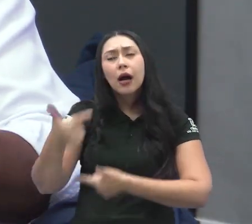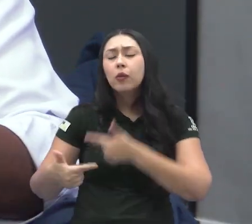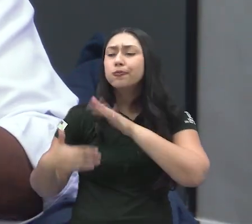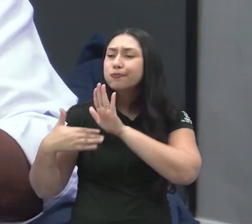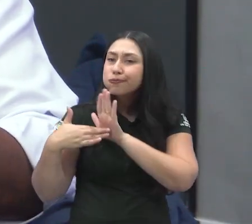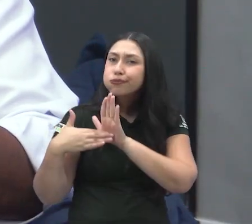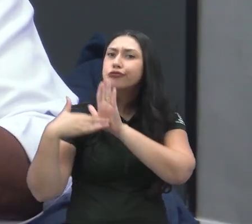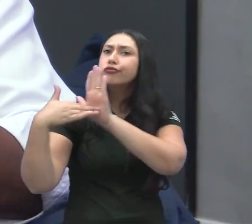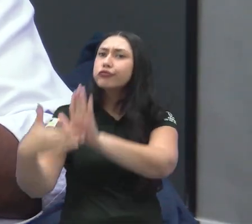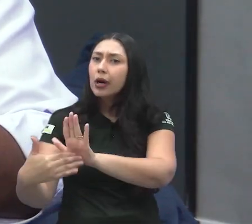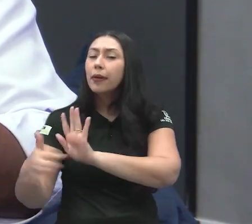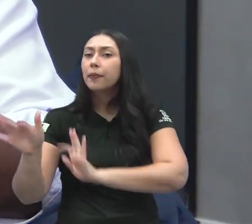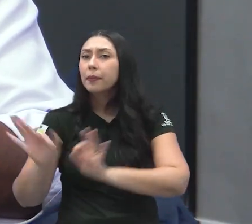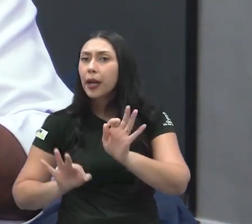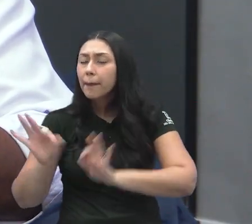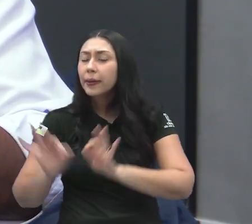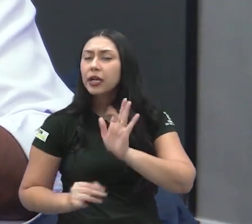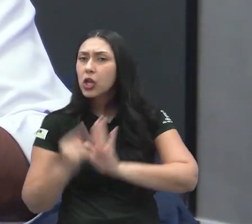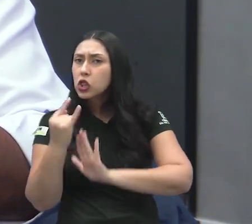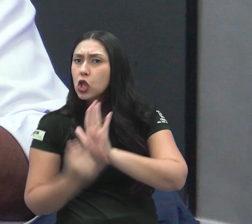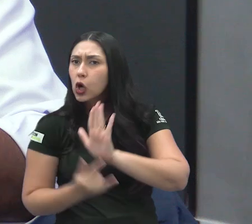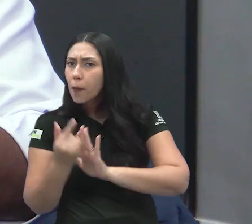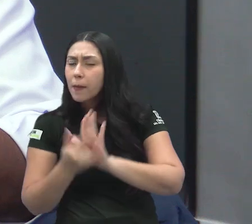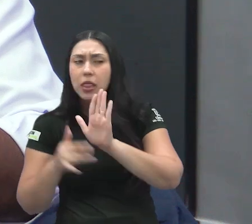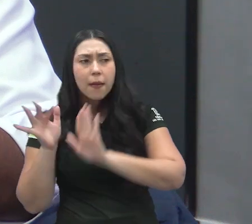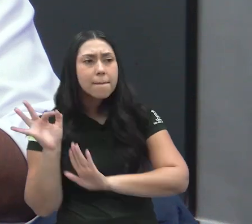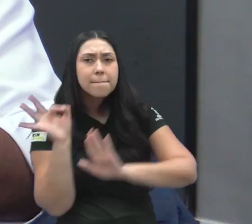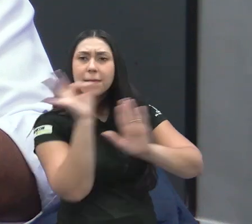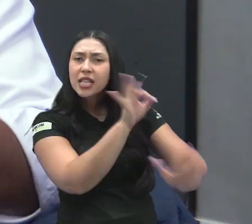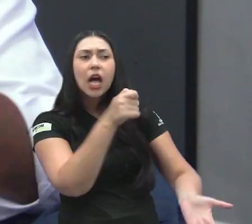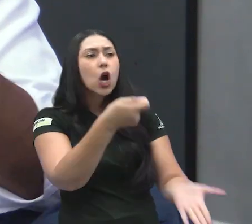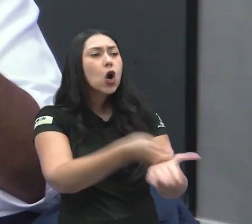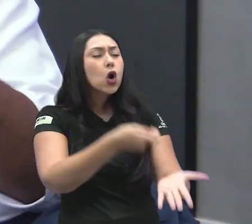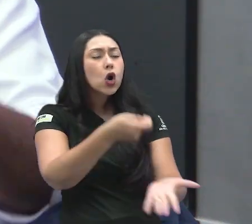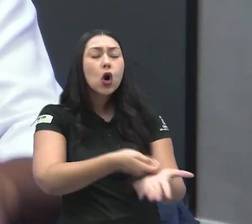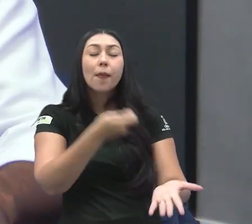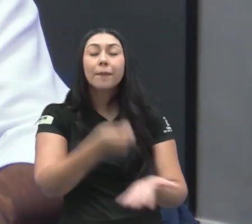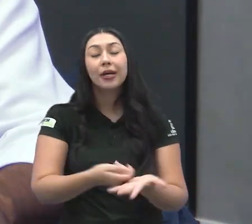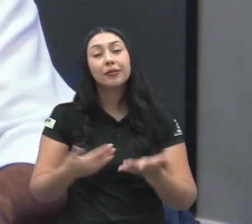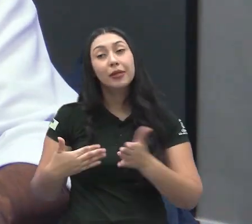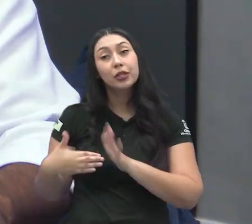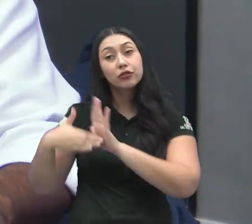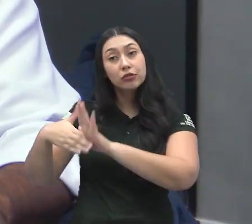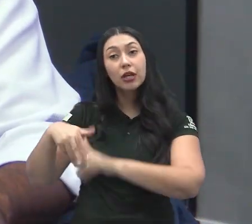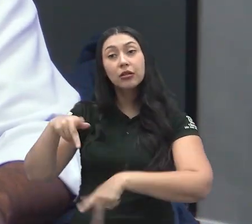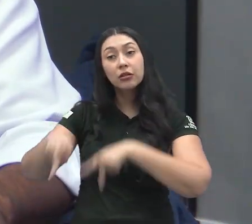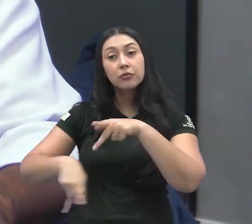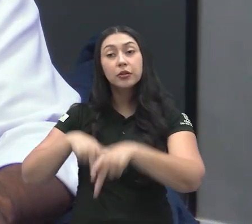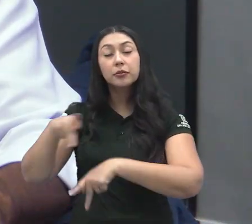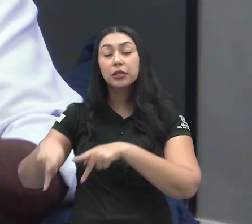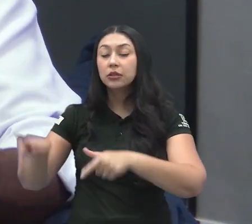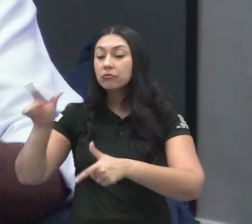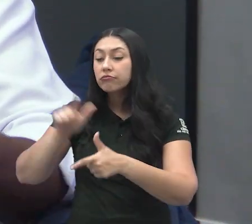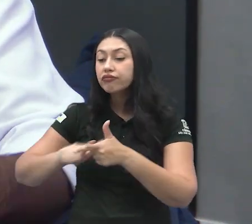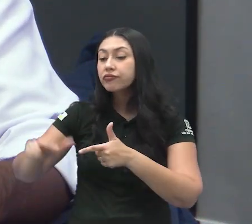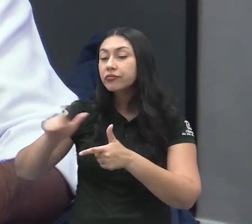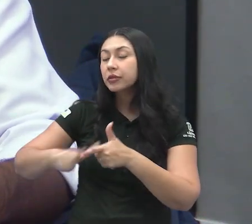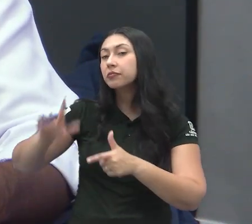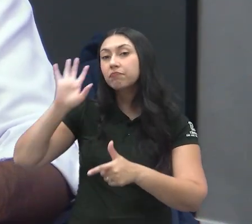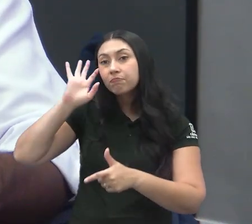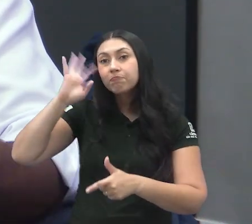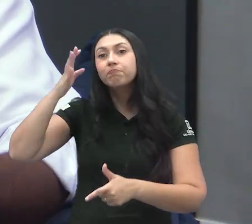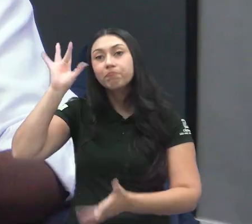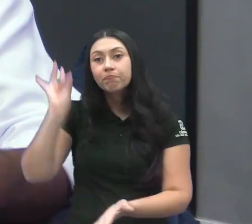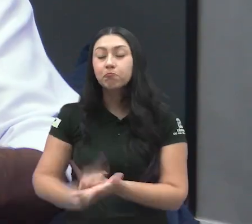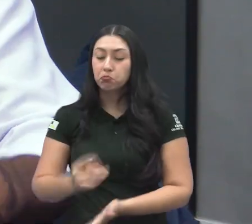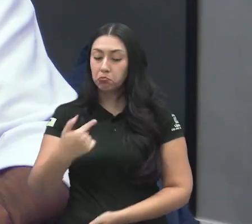conseguir encaminhar aquelas demandas, cobrar as execuções dessas demandas para que a população possa sentir, né, ali